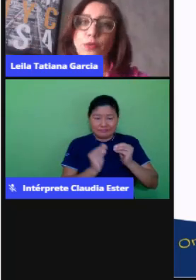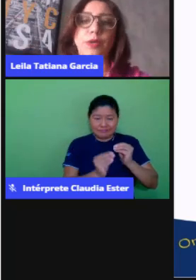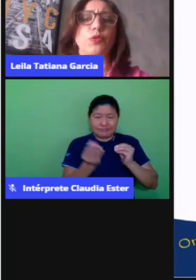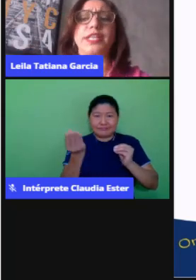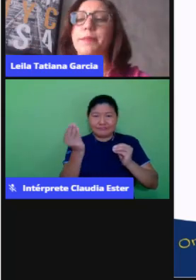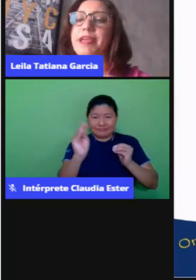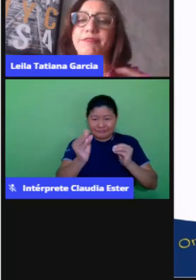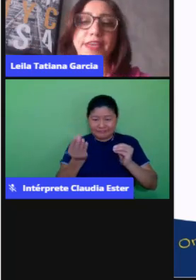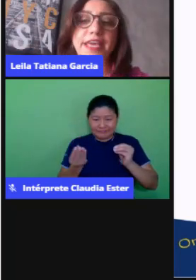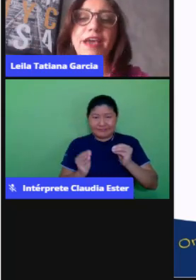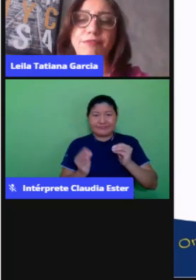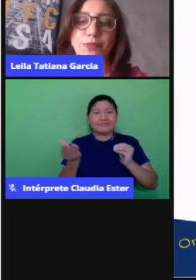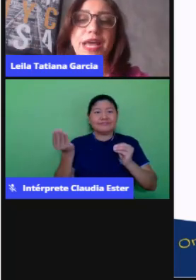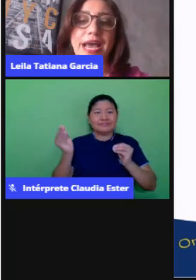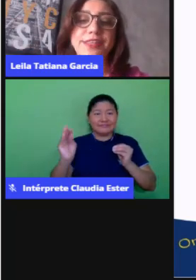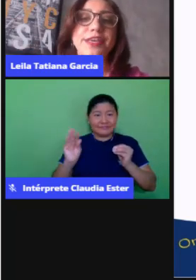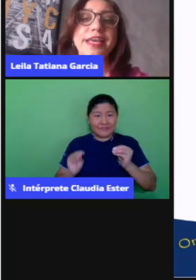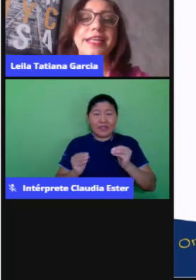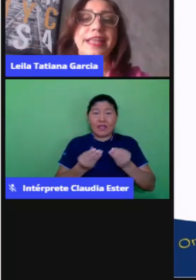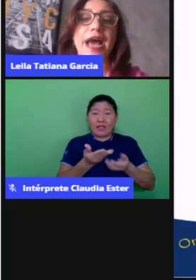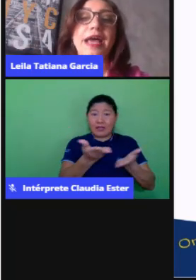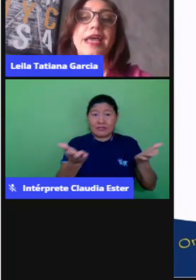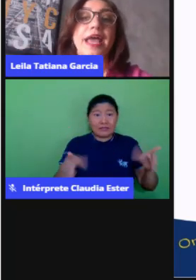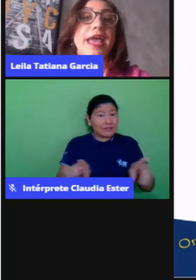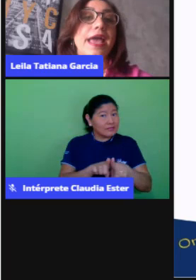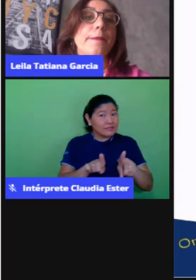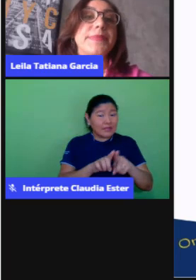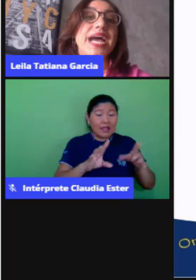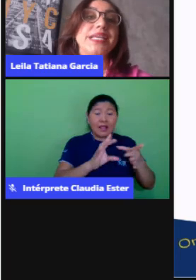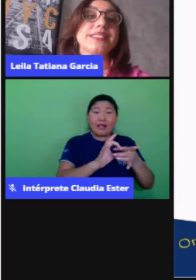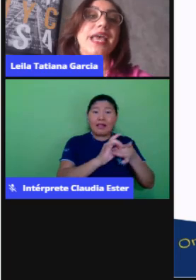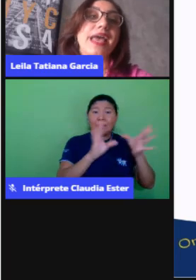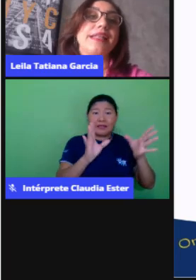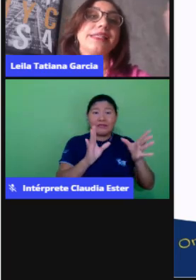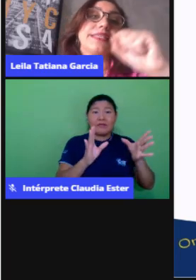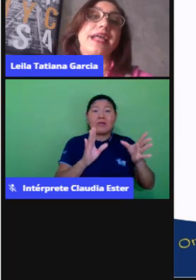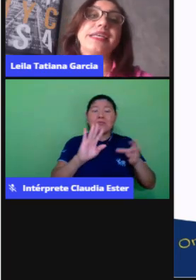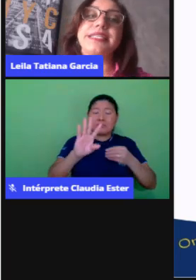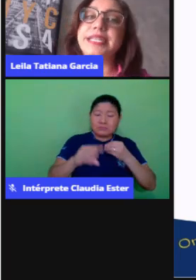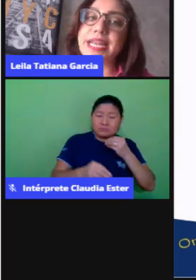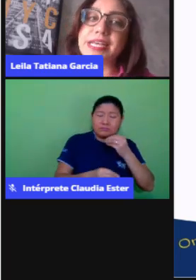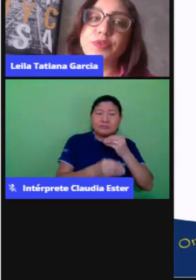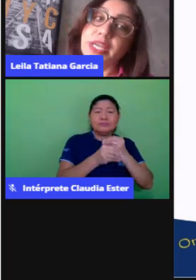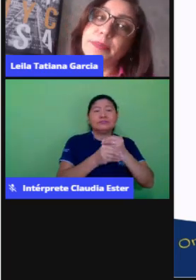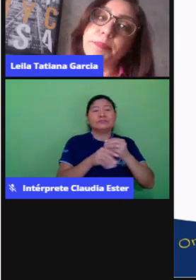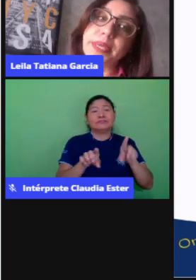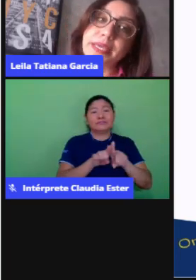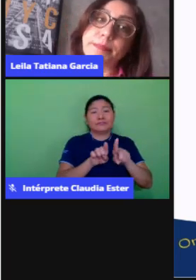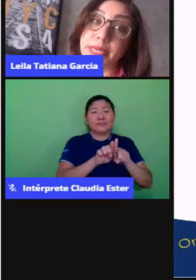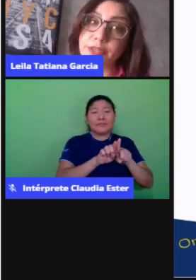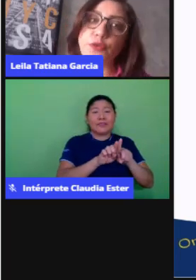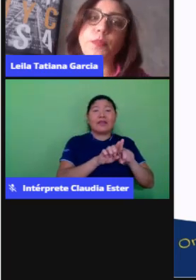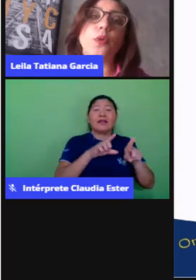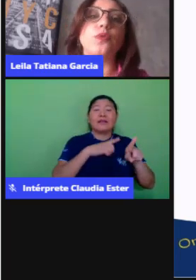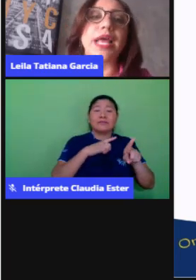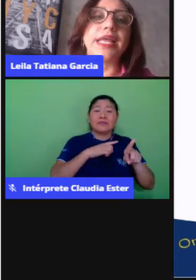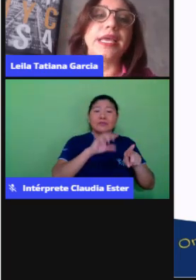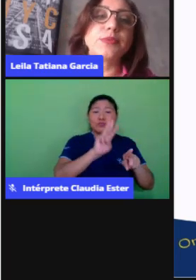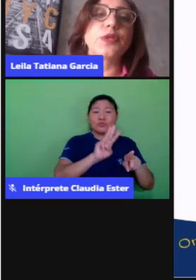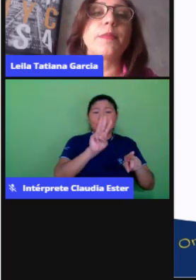vocês quiserem contribuir também, fiquem à vontade, tá? Mas está nesse endereço aí,